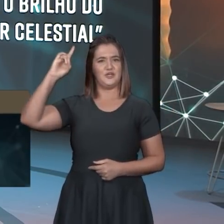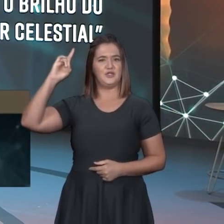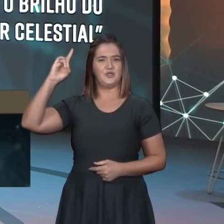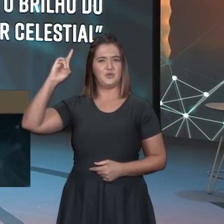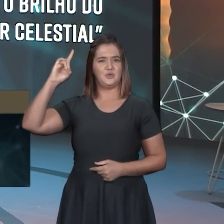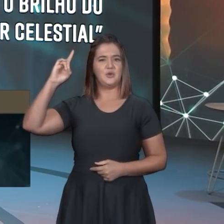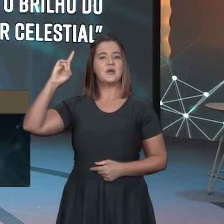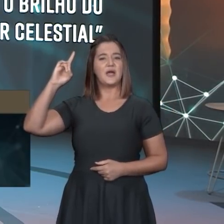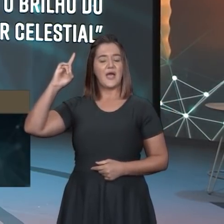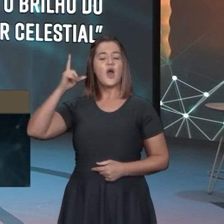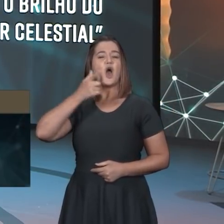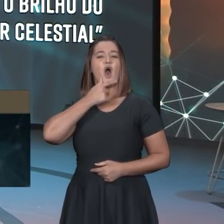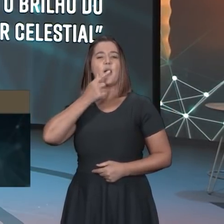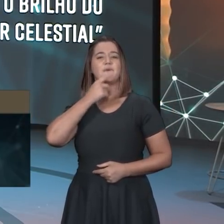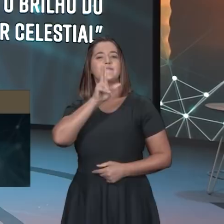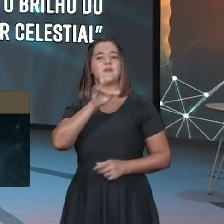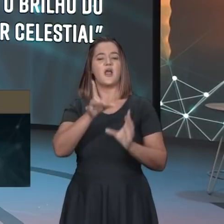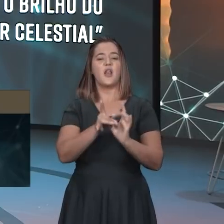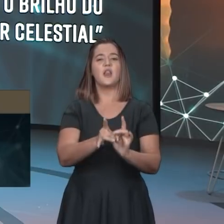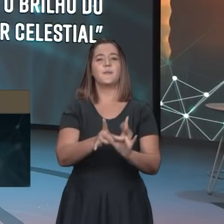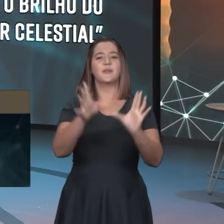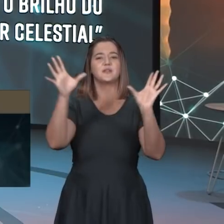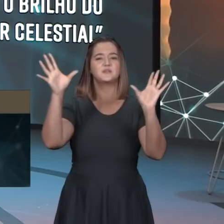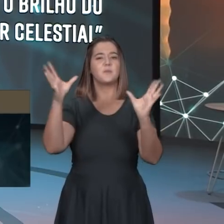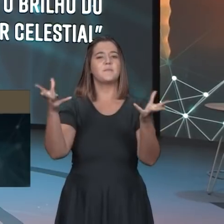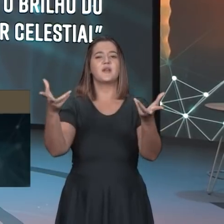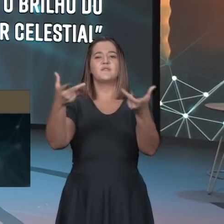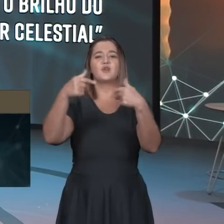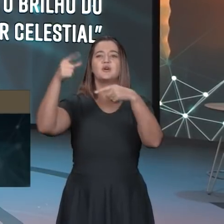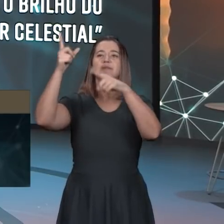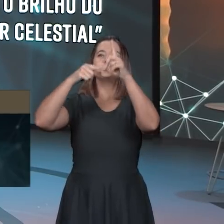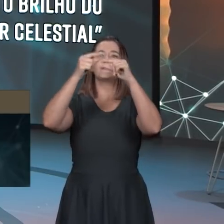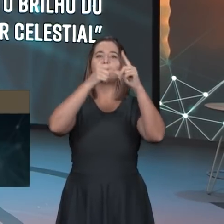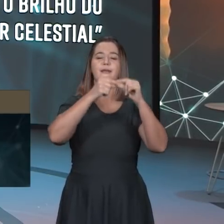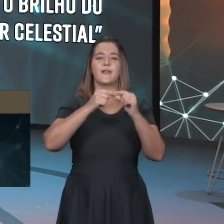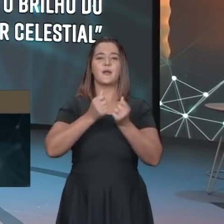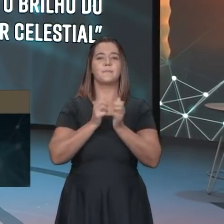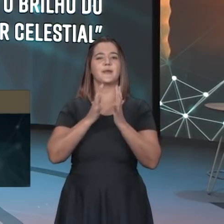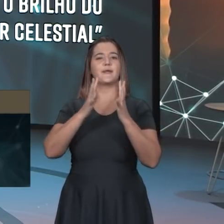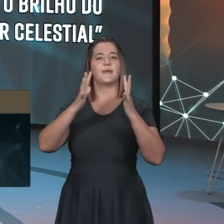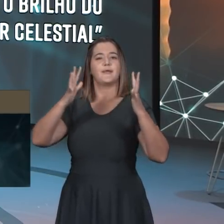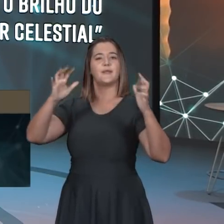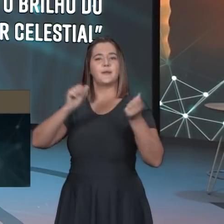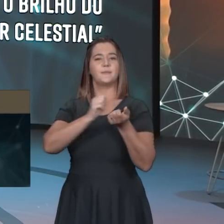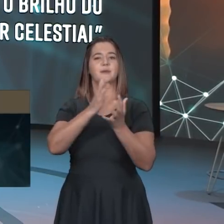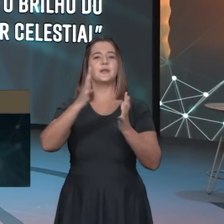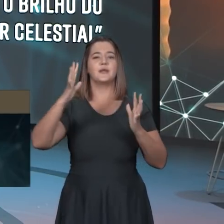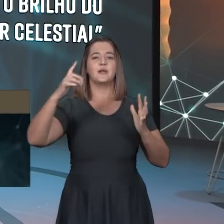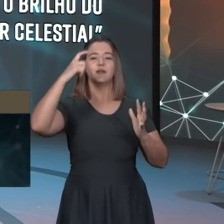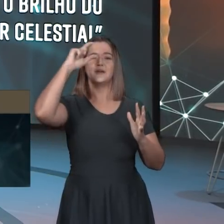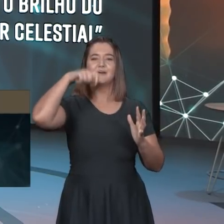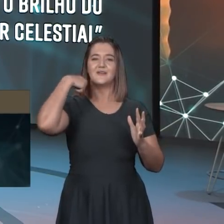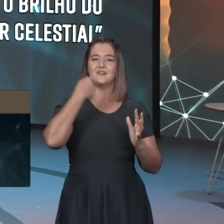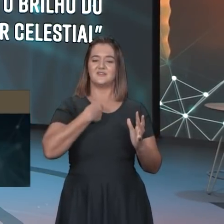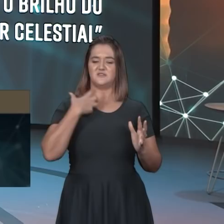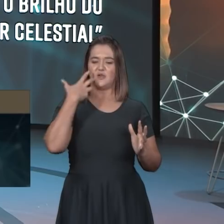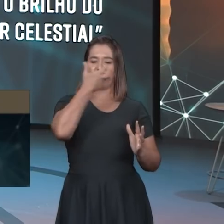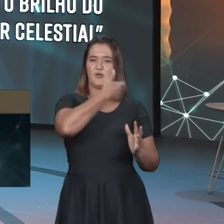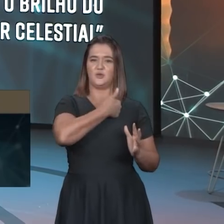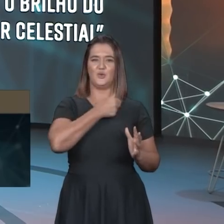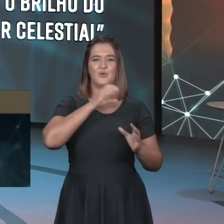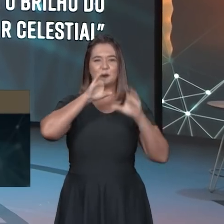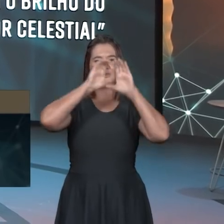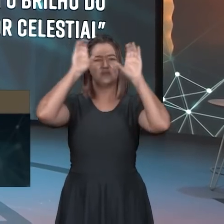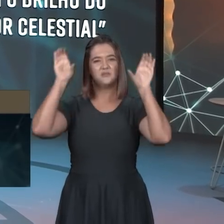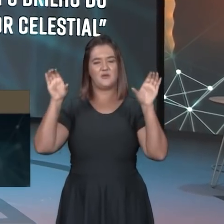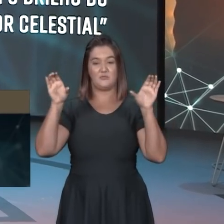celestial, libertador, a maravilhosa estrela do mundo grego, brilhando com o brilho de um grande Salvador celestial. E